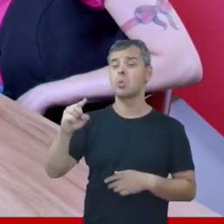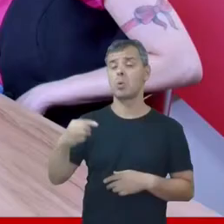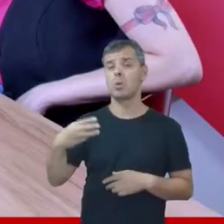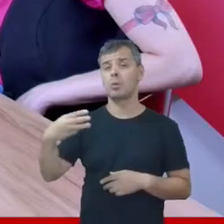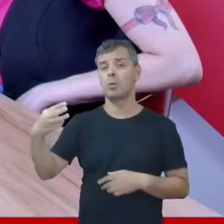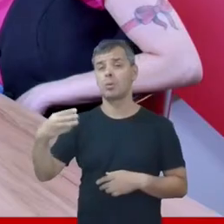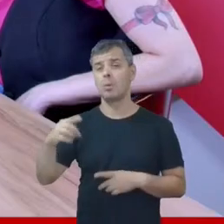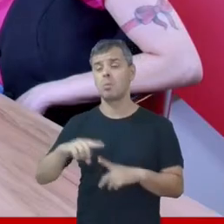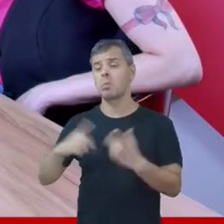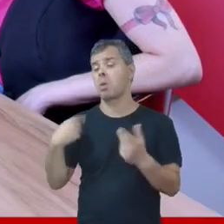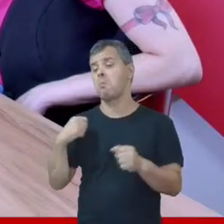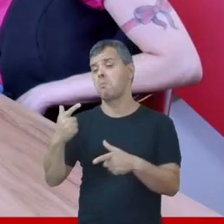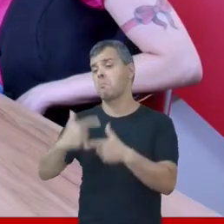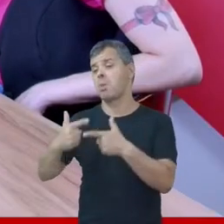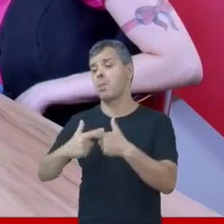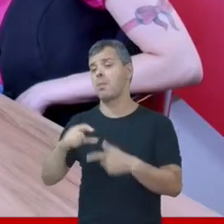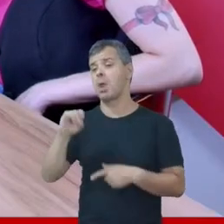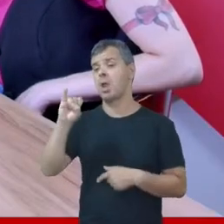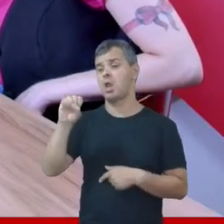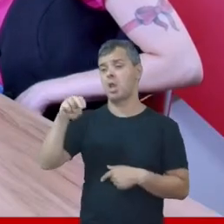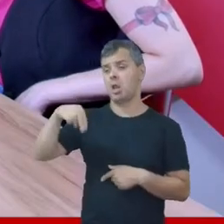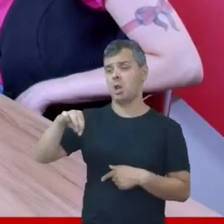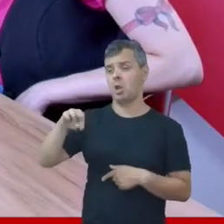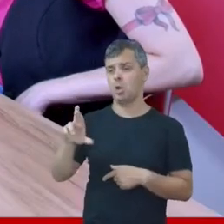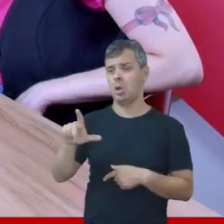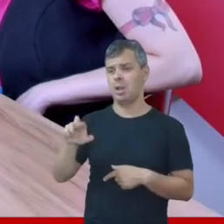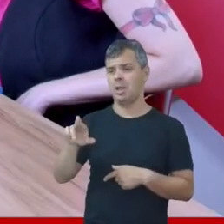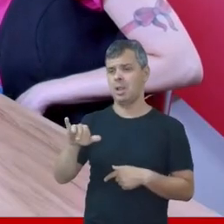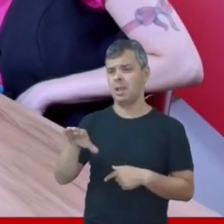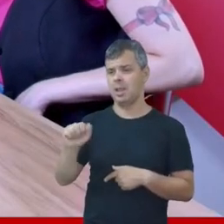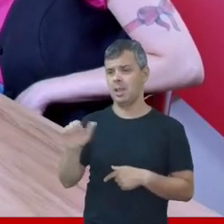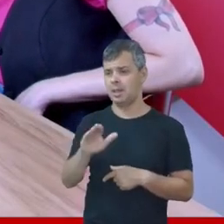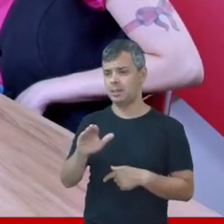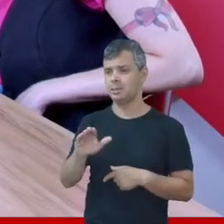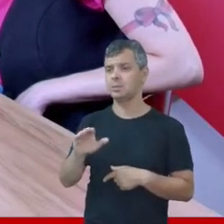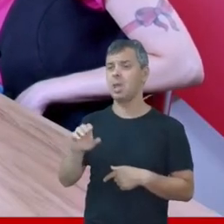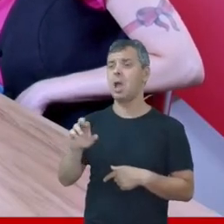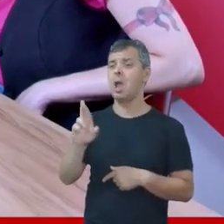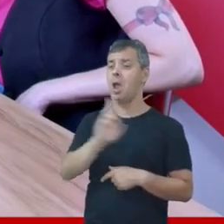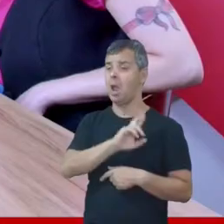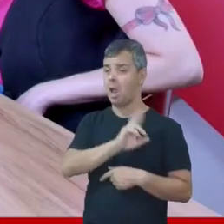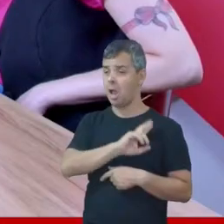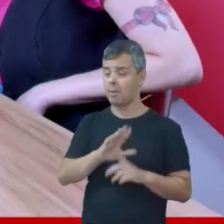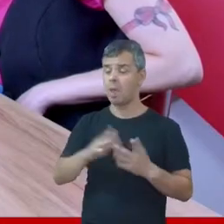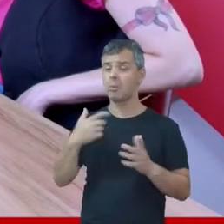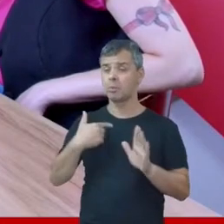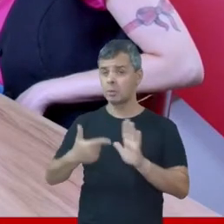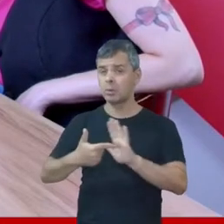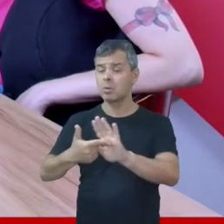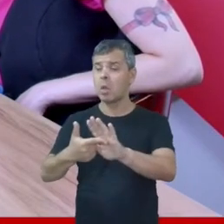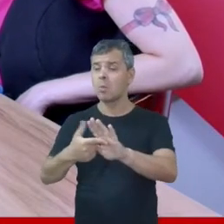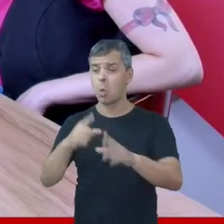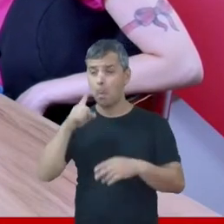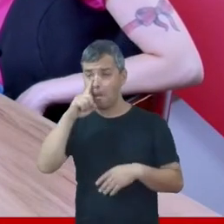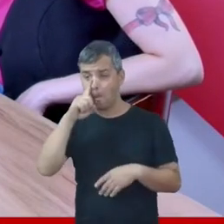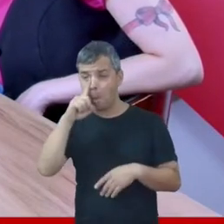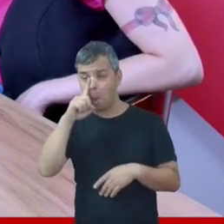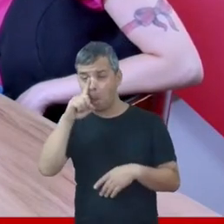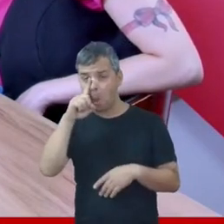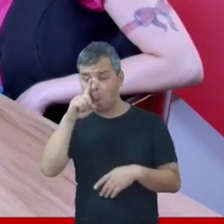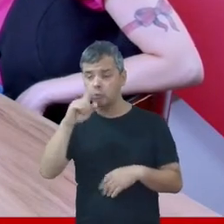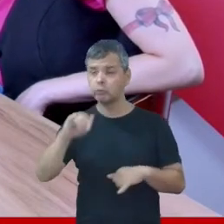por conta da intolerância religiosa, porque são essas pessoas que têm medo de declarar porque sabem dos riscos que elas podem